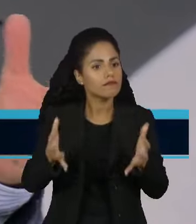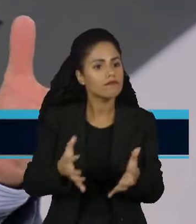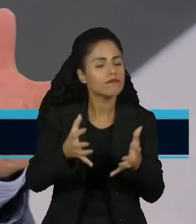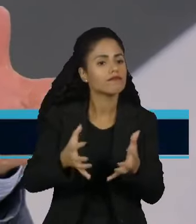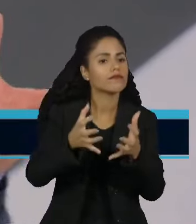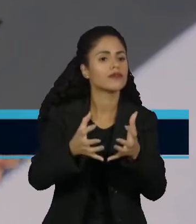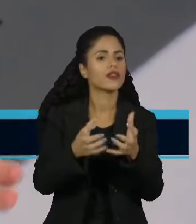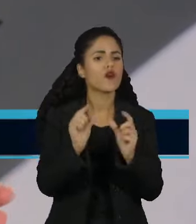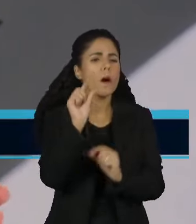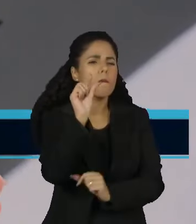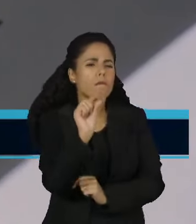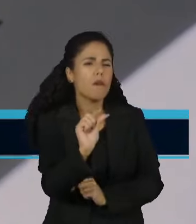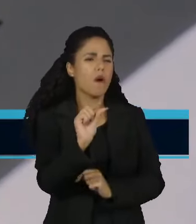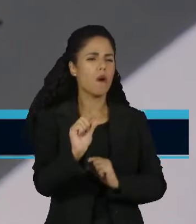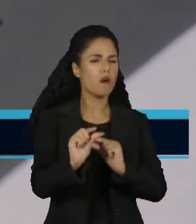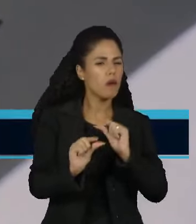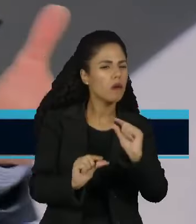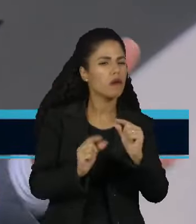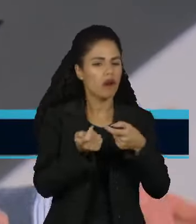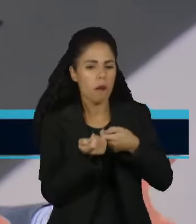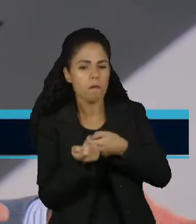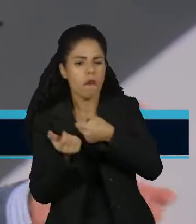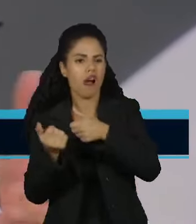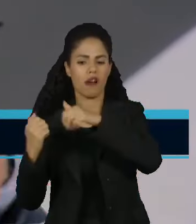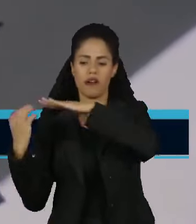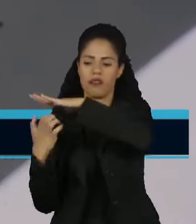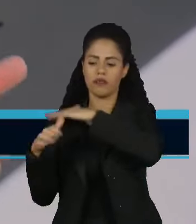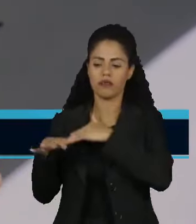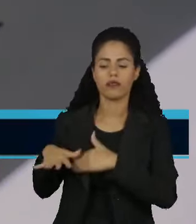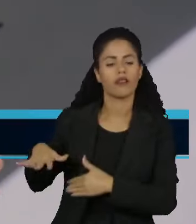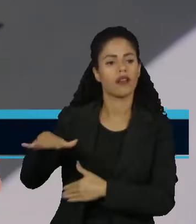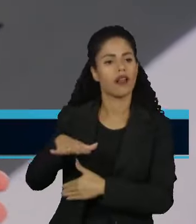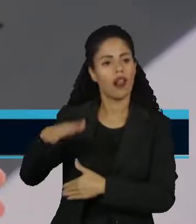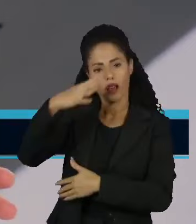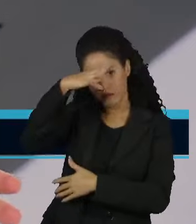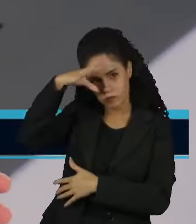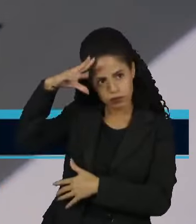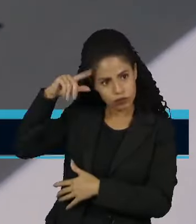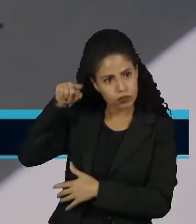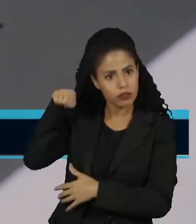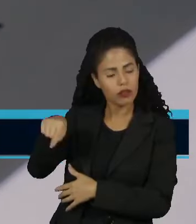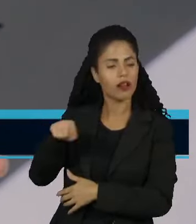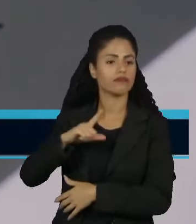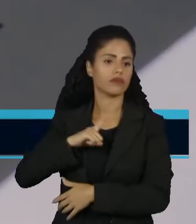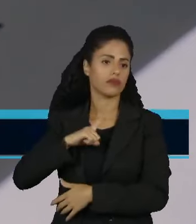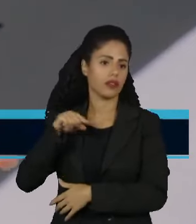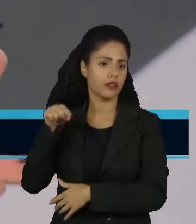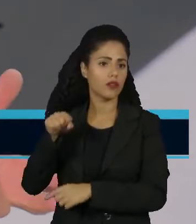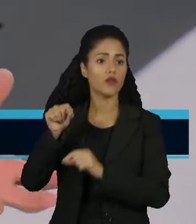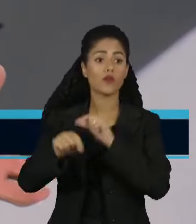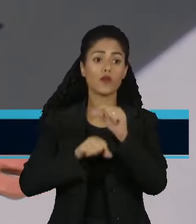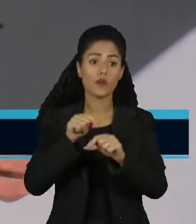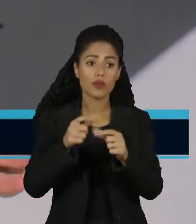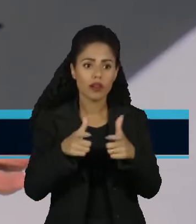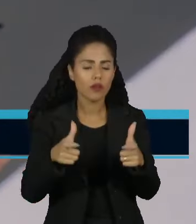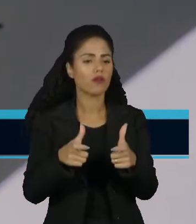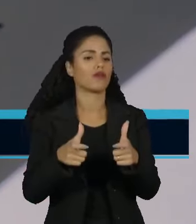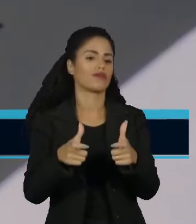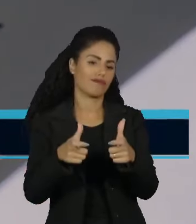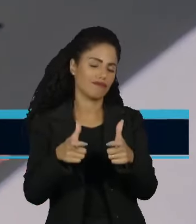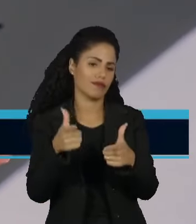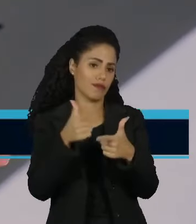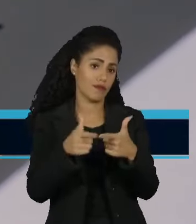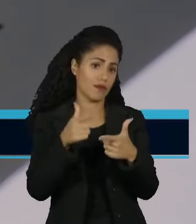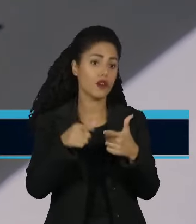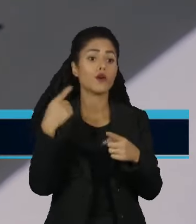mínimo de incentivo a zona franca que já estava e está na Constituição etc é uma grande distorção na